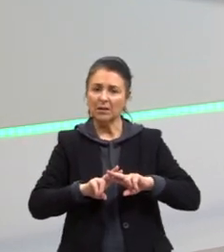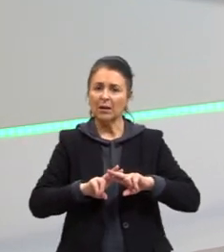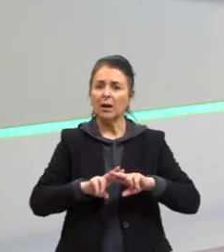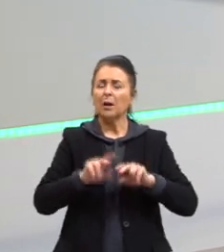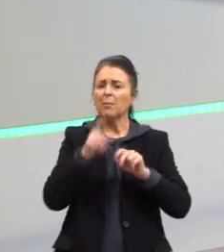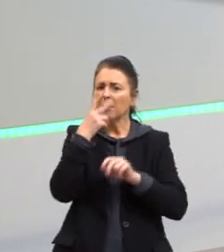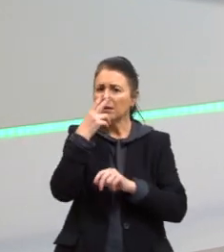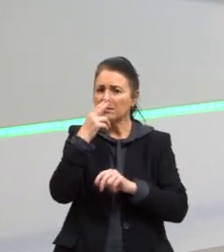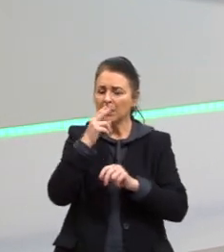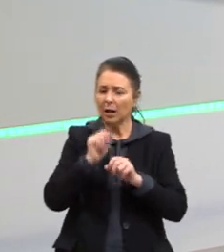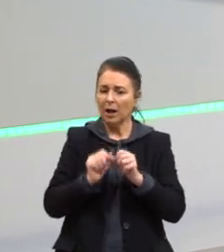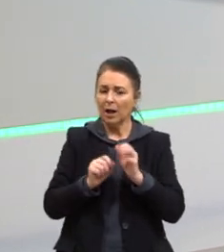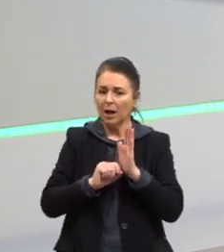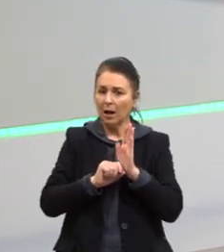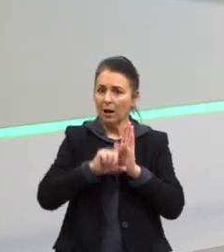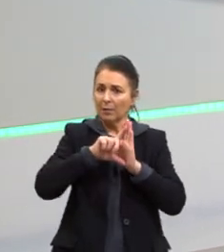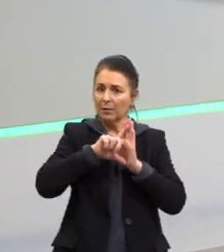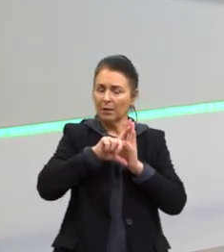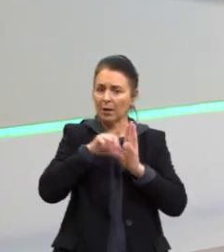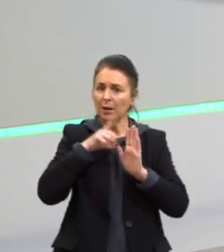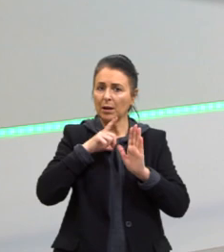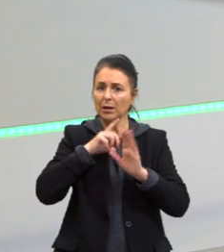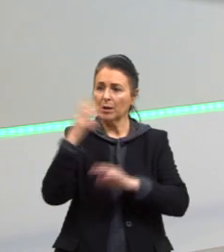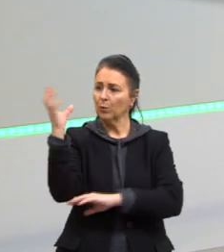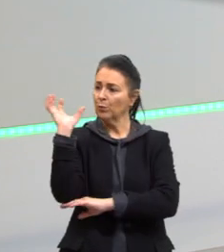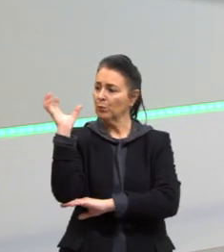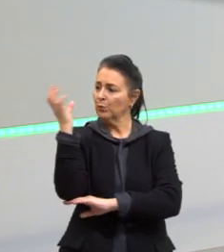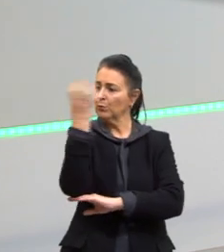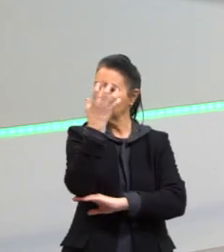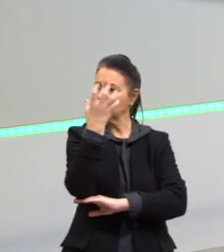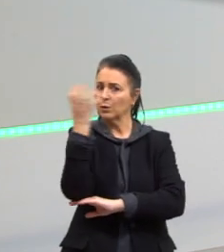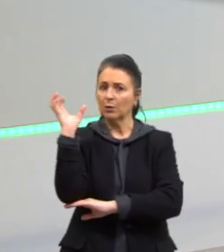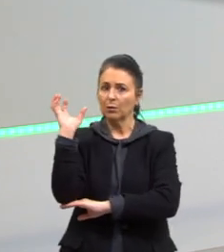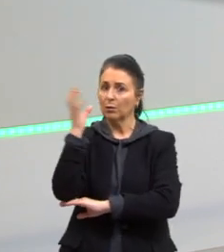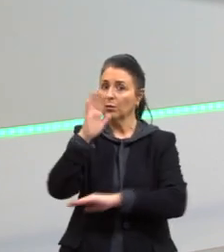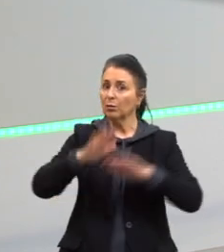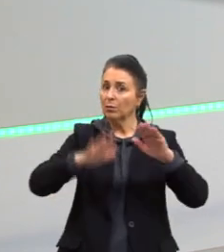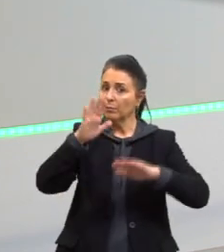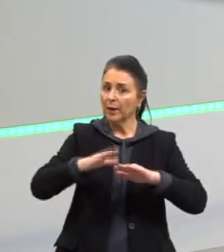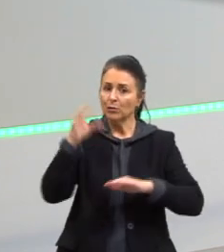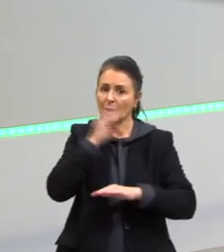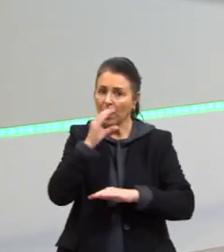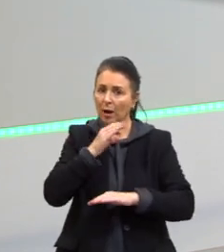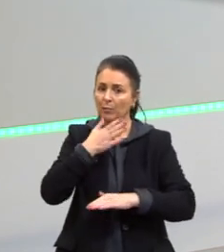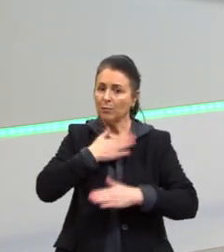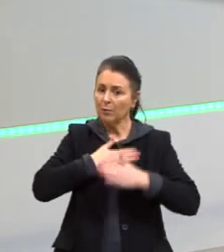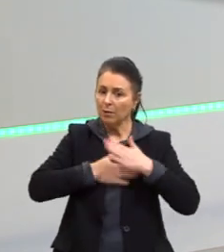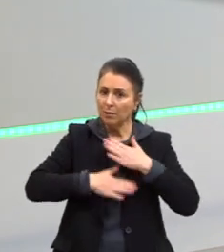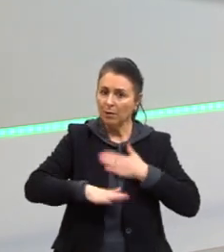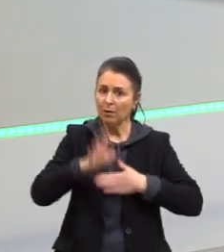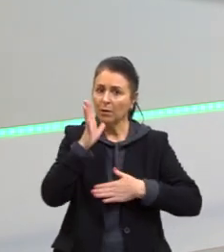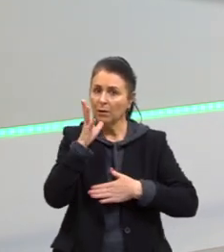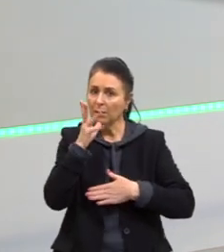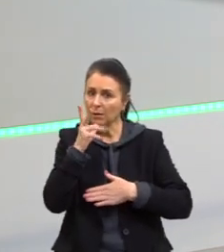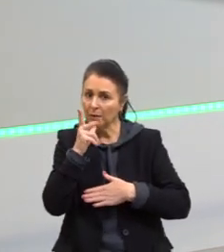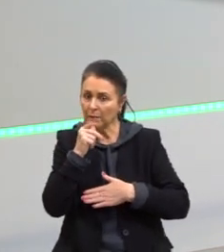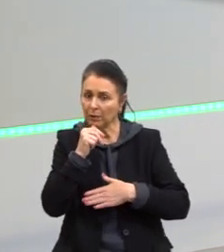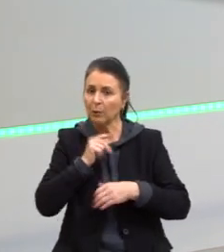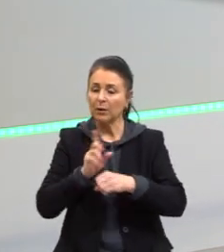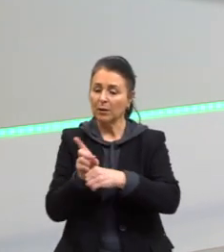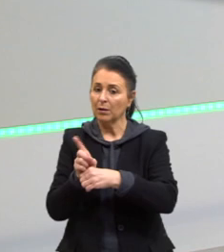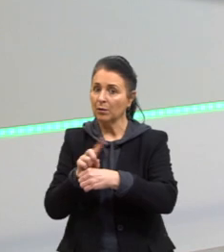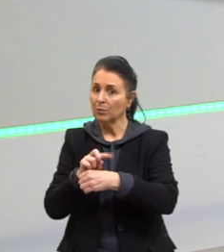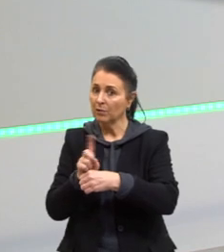velocidade aumentar se chegar em um ponto né que o nosso ventilador ali darem uma pane não funcionaria mais então ele tem uma velocidade